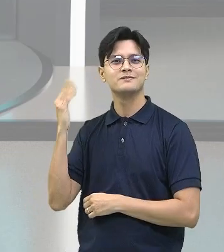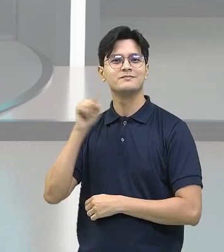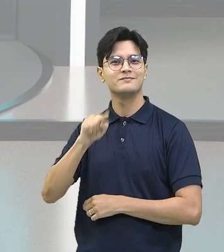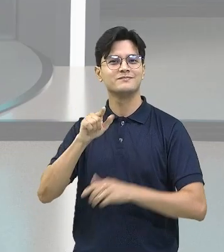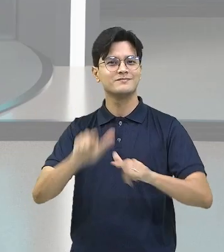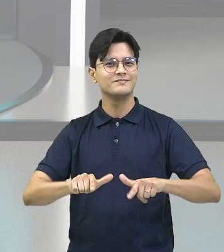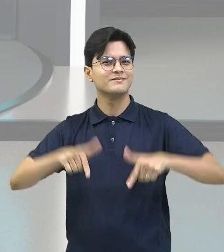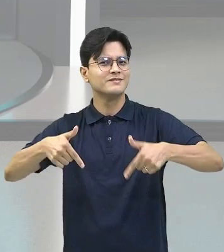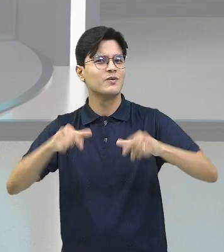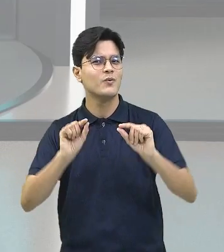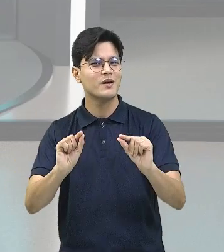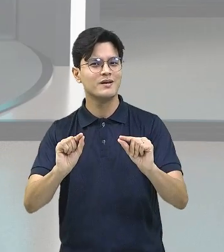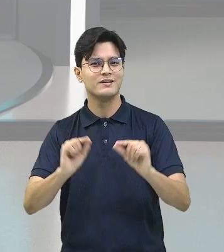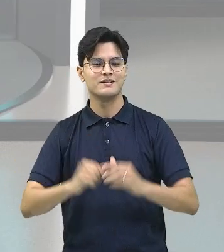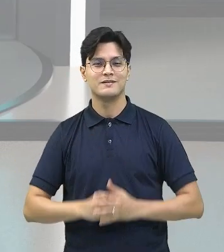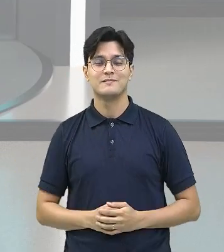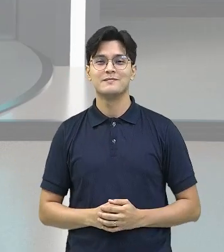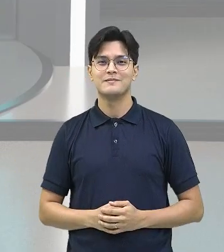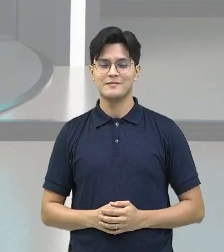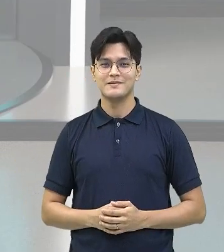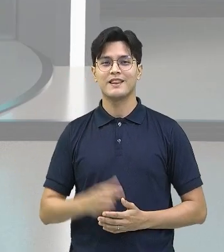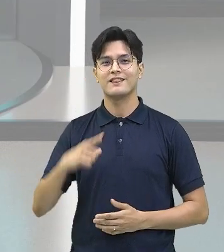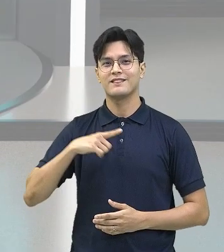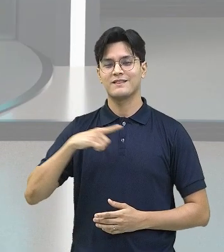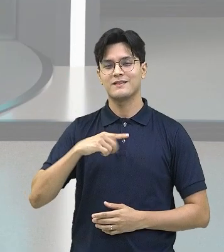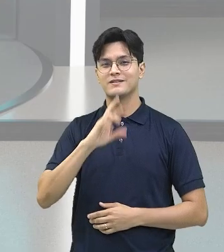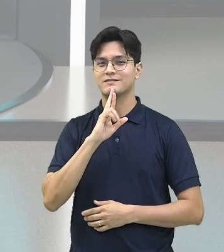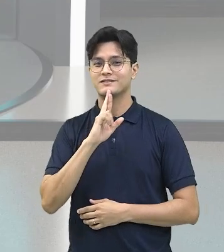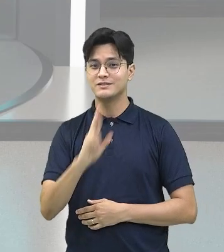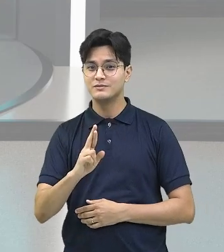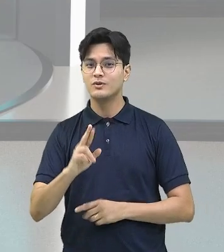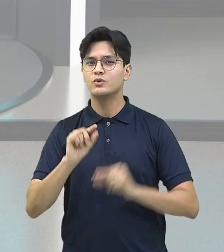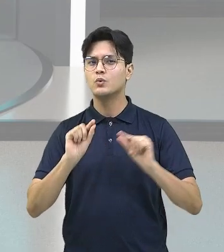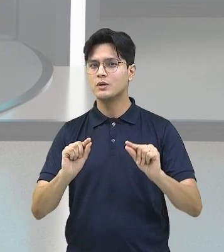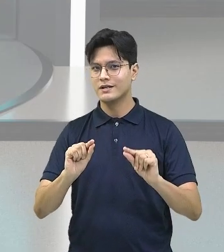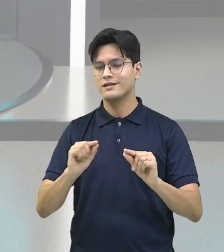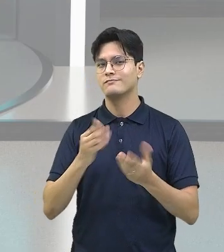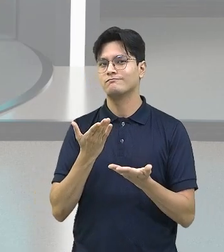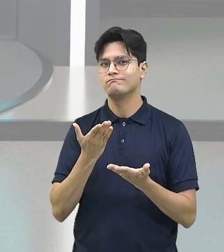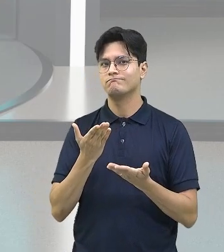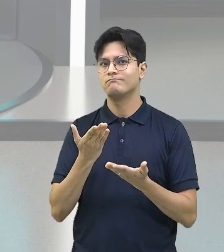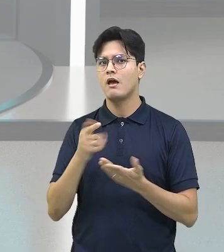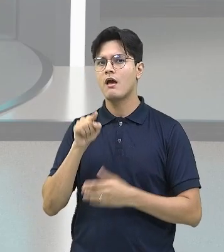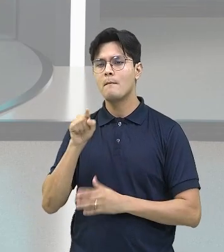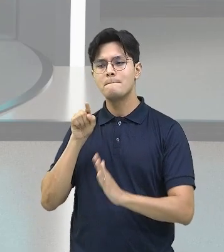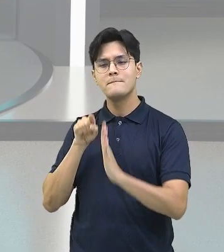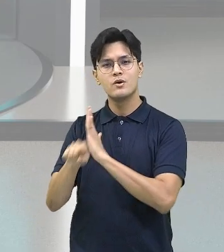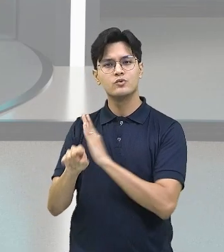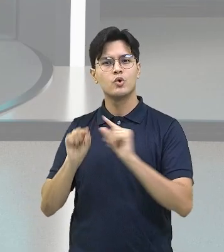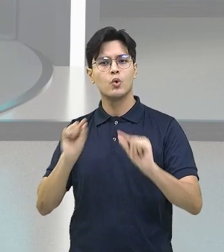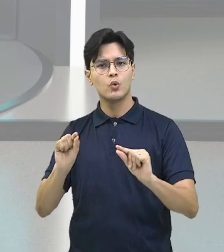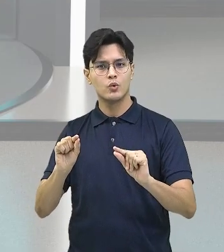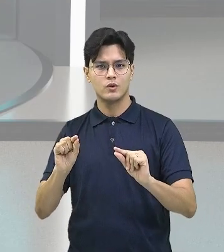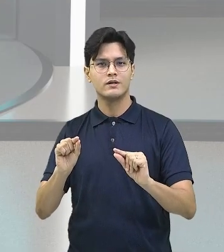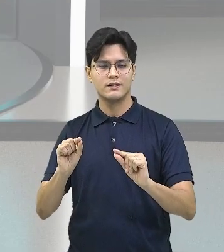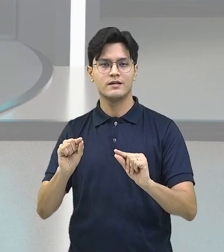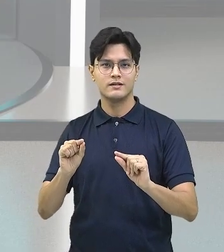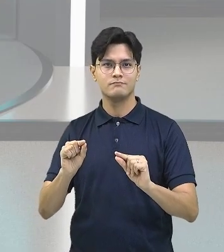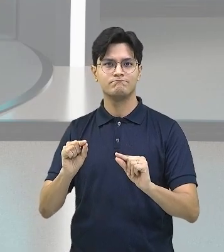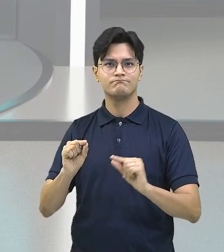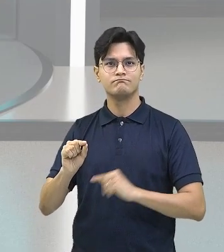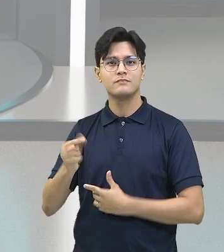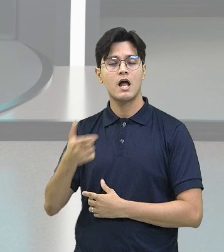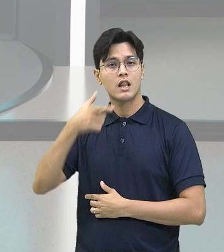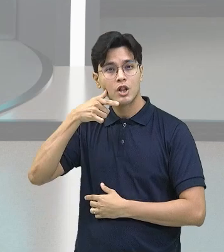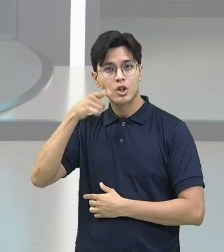last night? E aí ela responde, I was studying English. Então, o que ela perguntou? O que você estava fazendo na